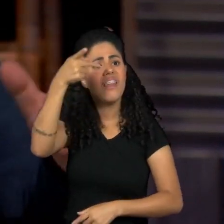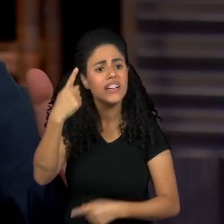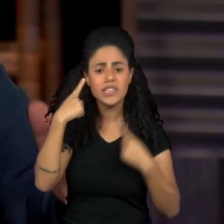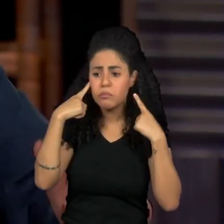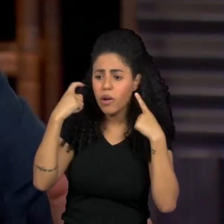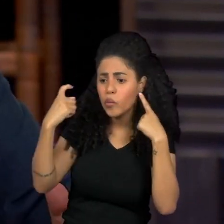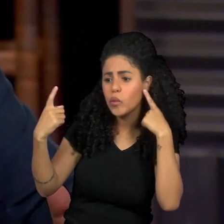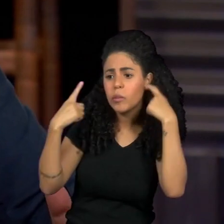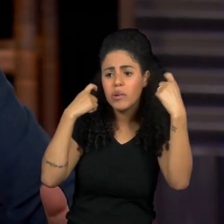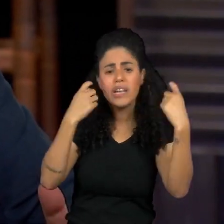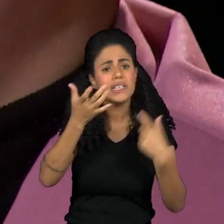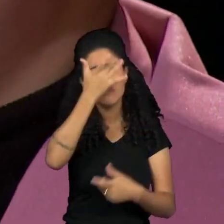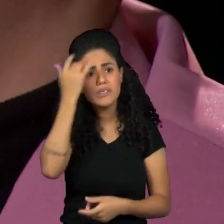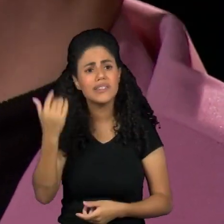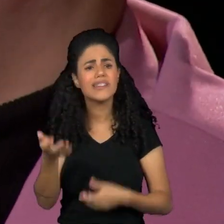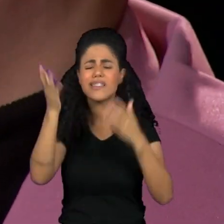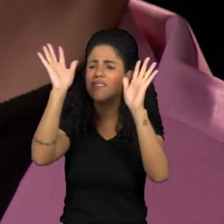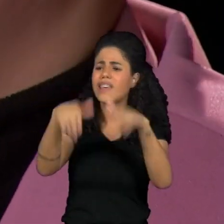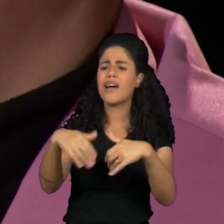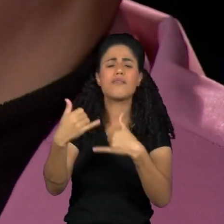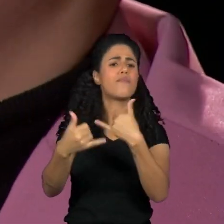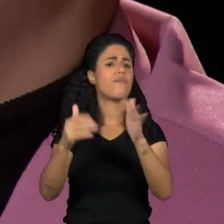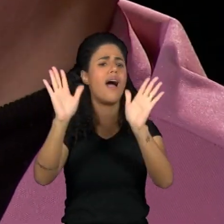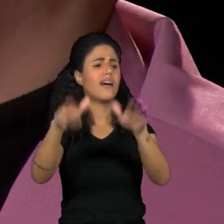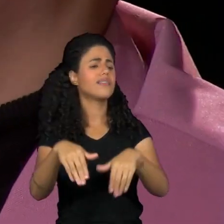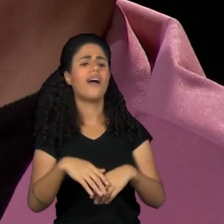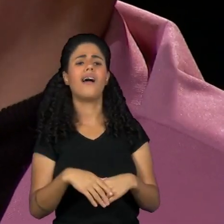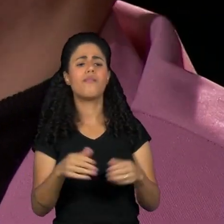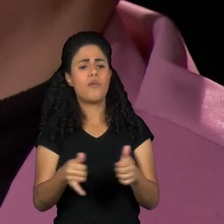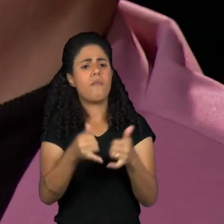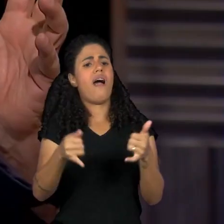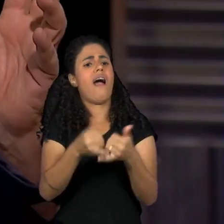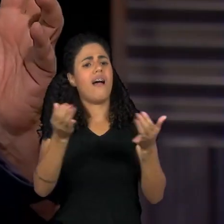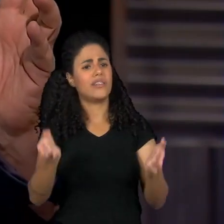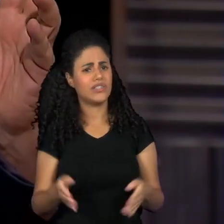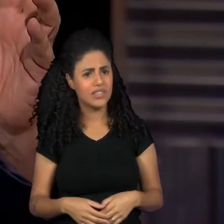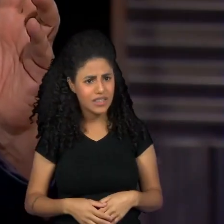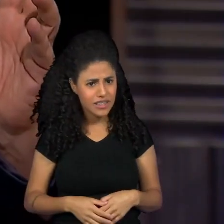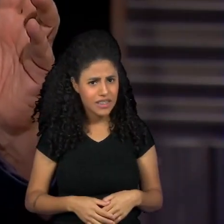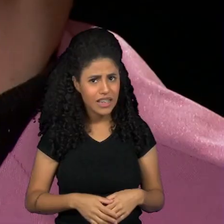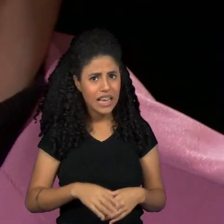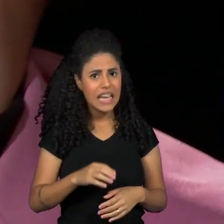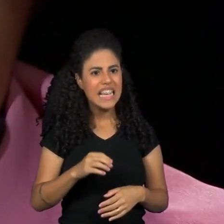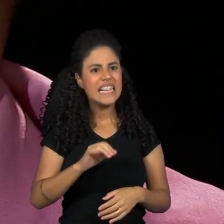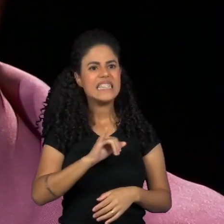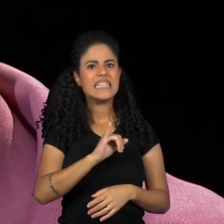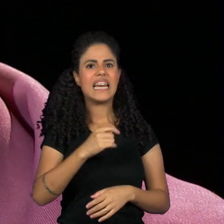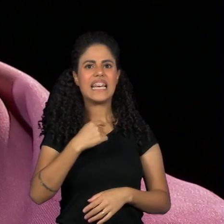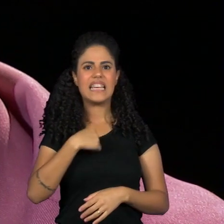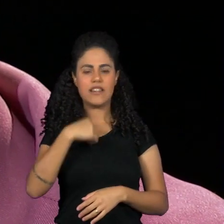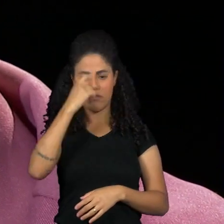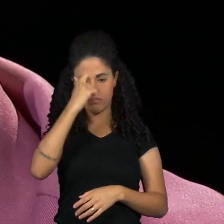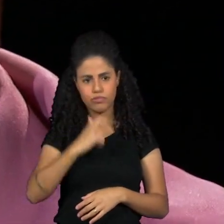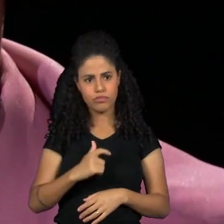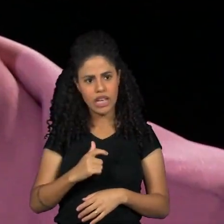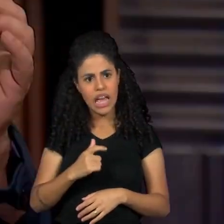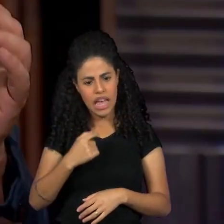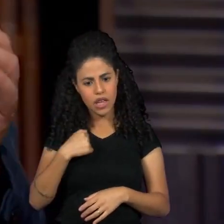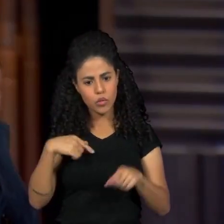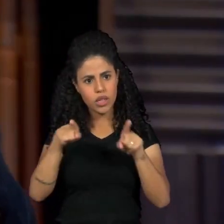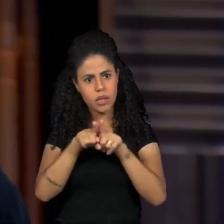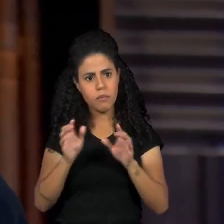as pessoas não acreditam. Eu ouço esse barulhinho. Esse barulhinho. Será que eu estou no espectro? Tá, não me faz pergunta difícil. Ou eu